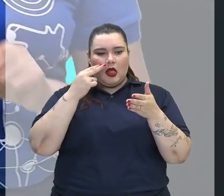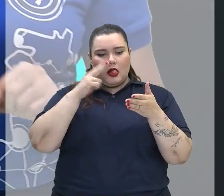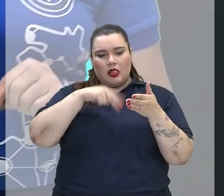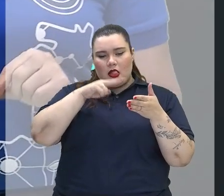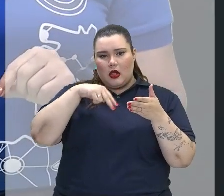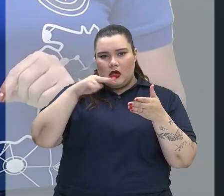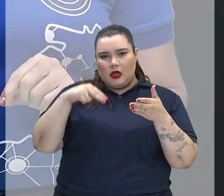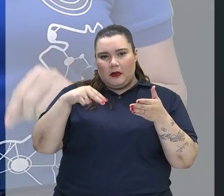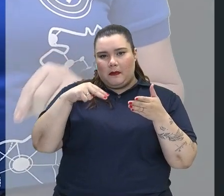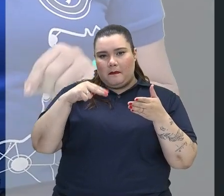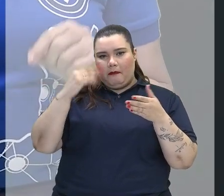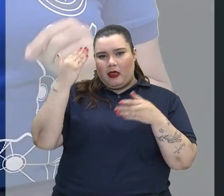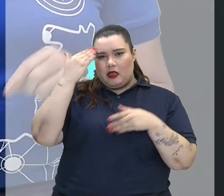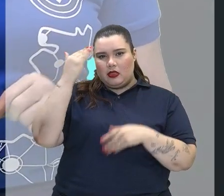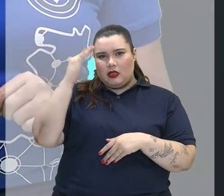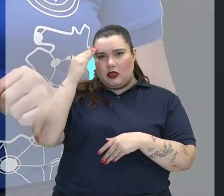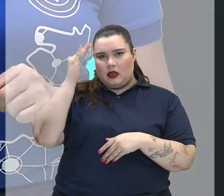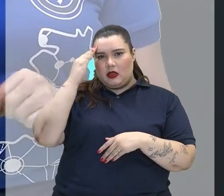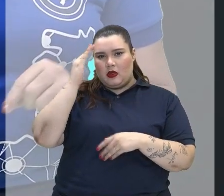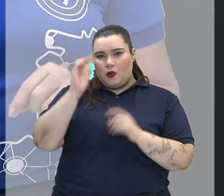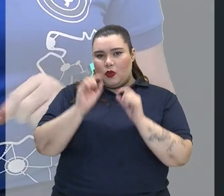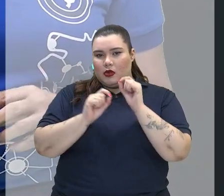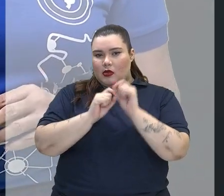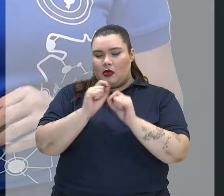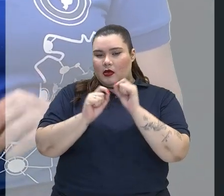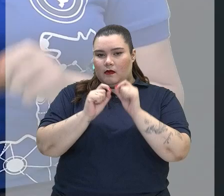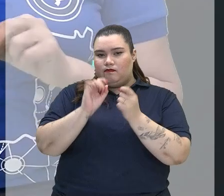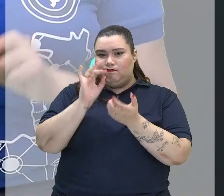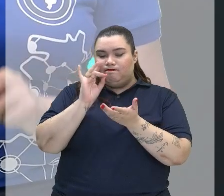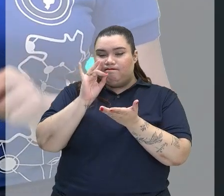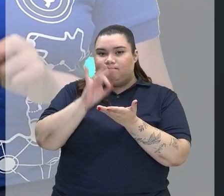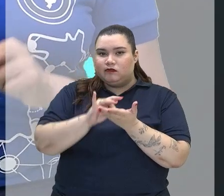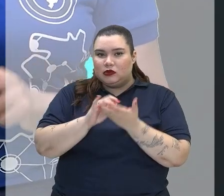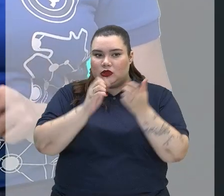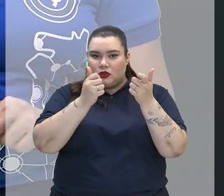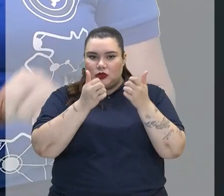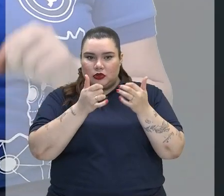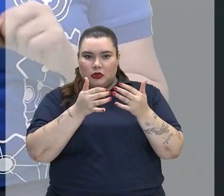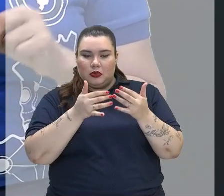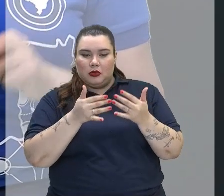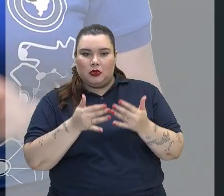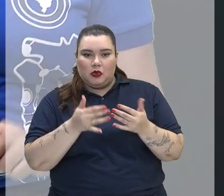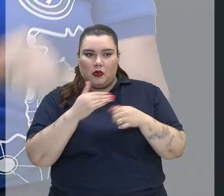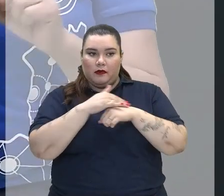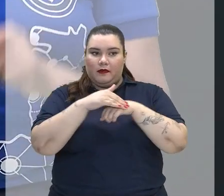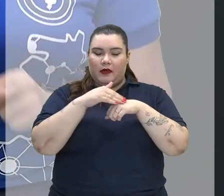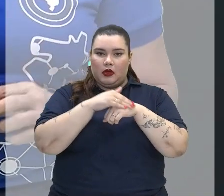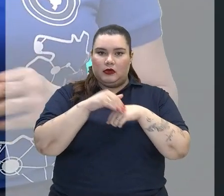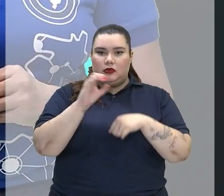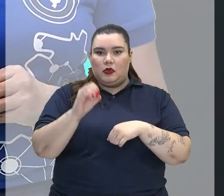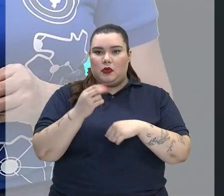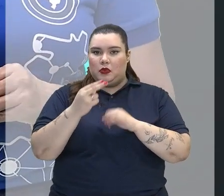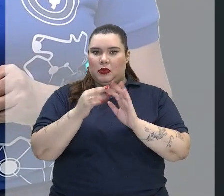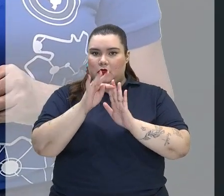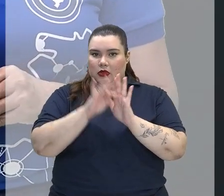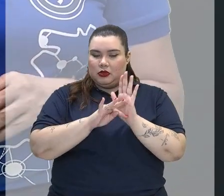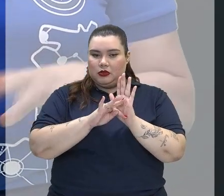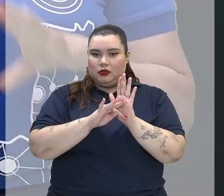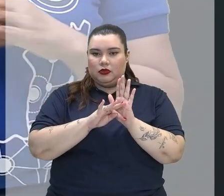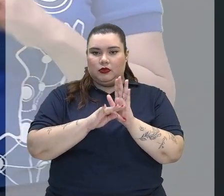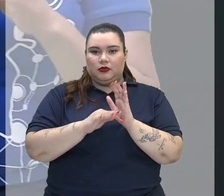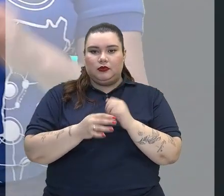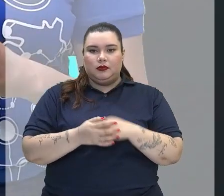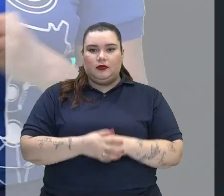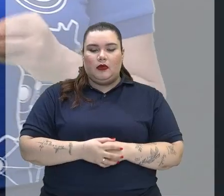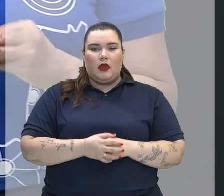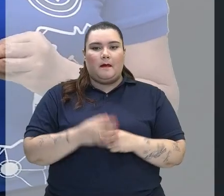nas entrelinhas para entender o que alguém realmente quis dizer em uma conversa ou uma mensagem?